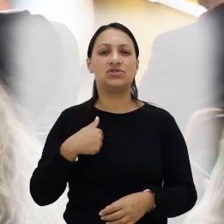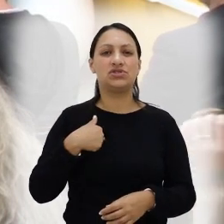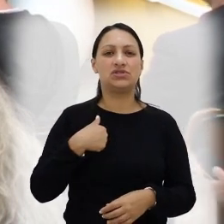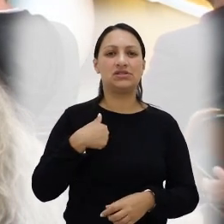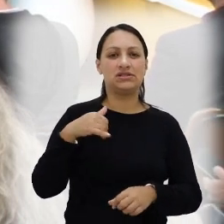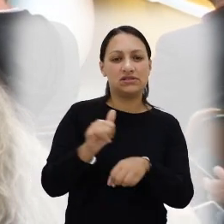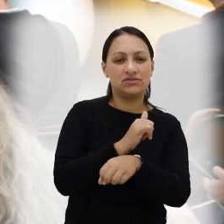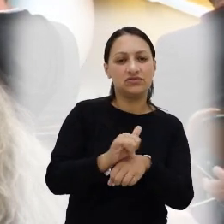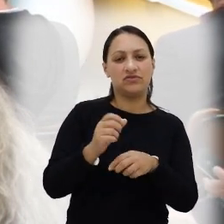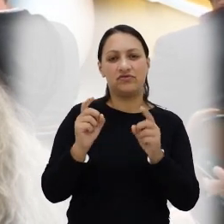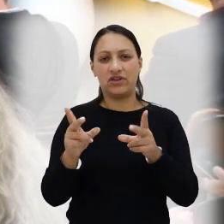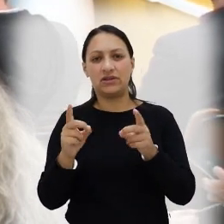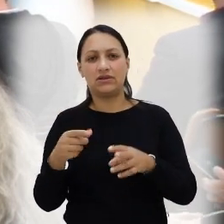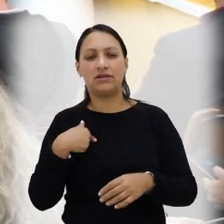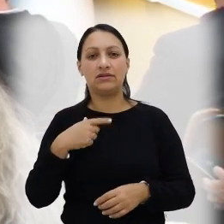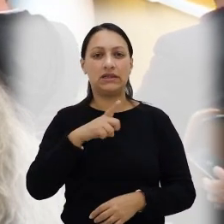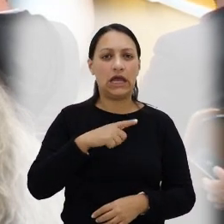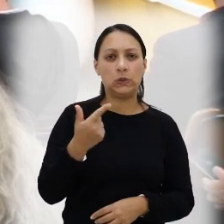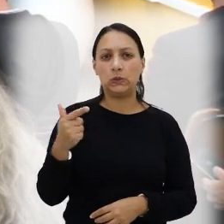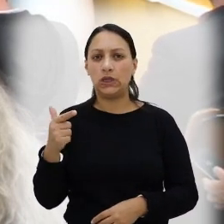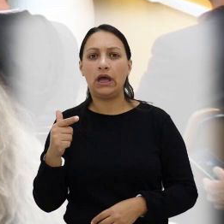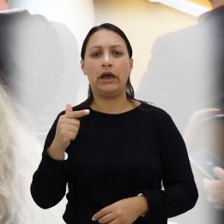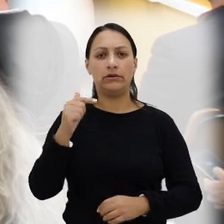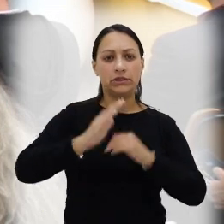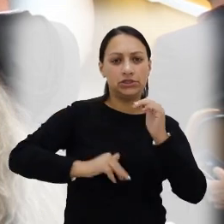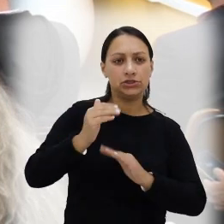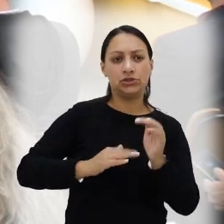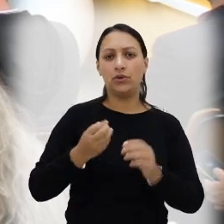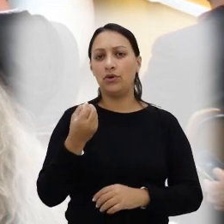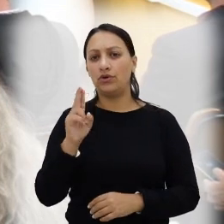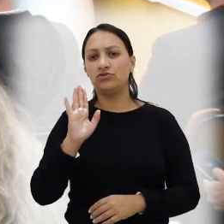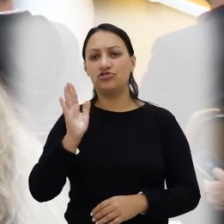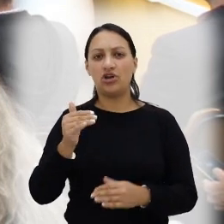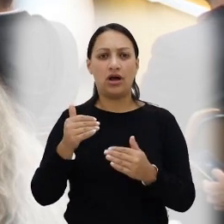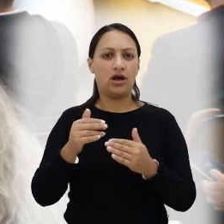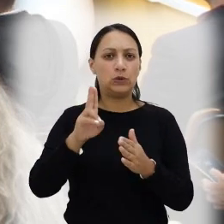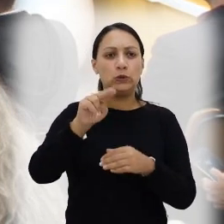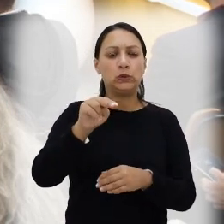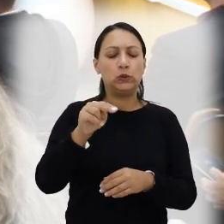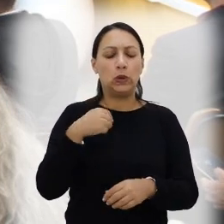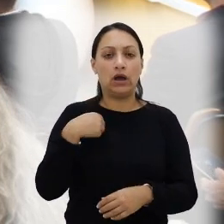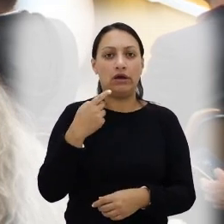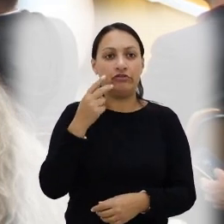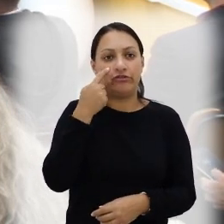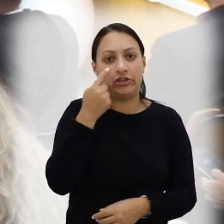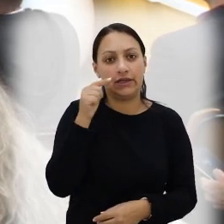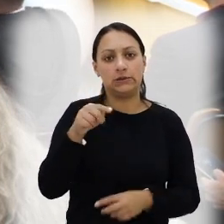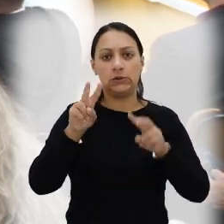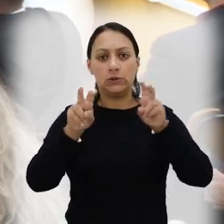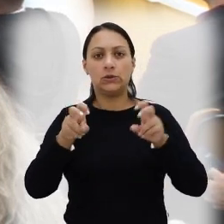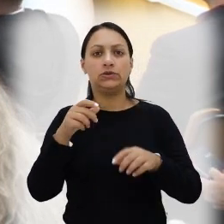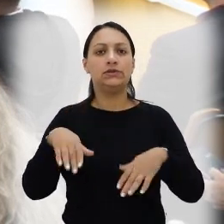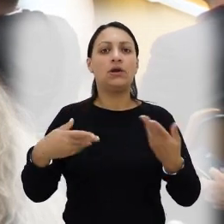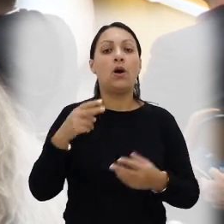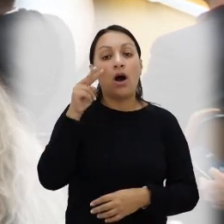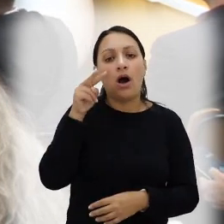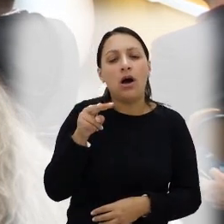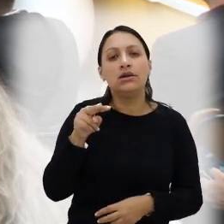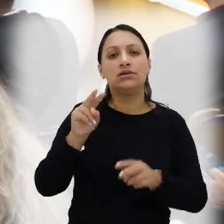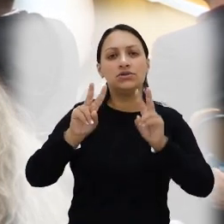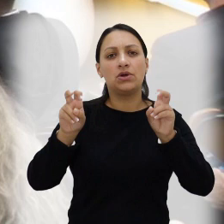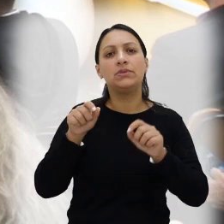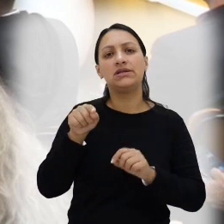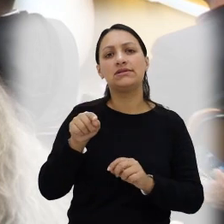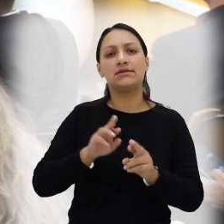pratico, conheço, não conheço, já passei essa curva faz tempo, nunca cheguei nela. Então, a gente olha essas questões